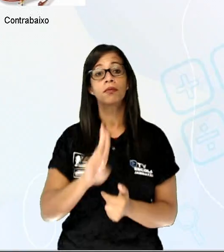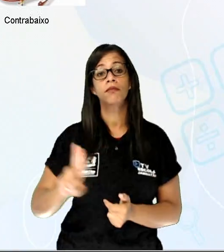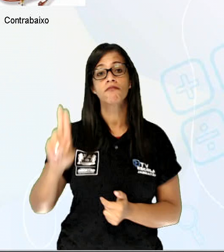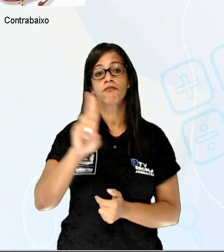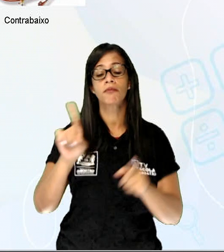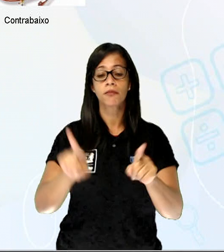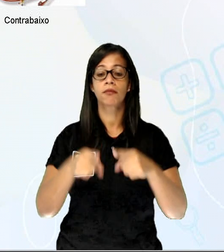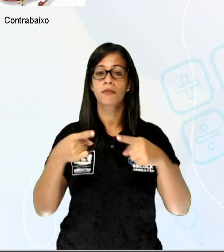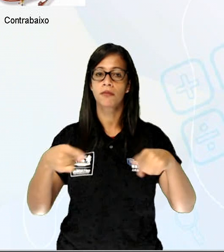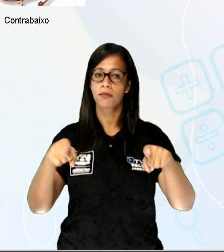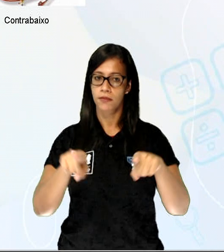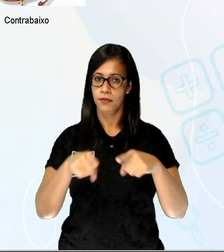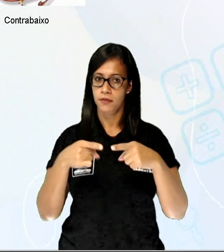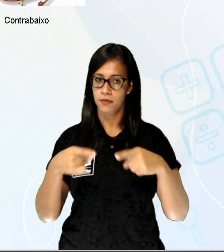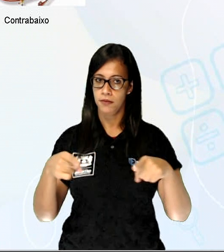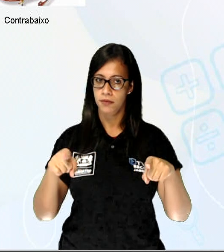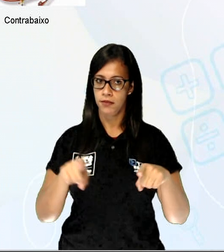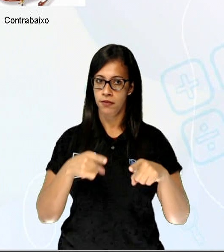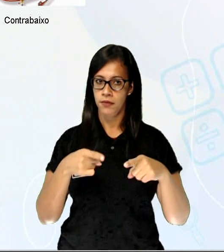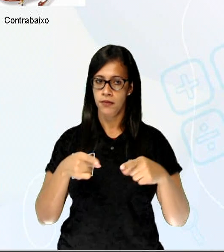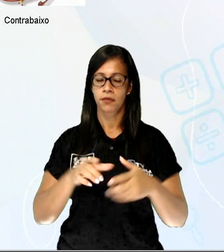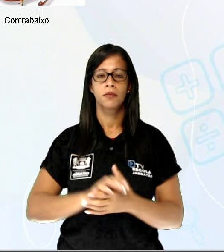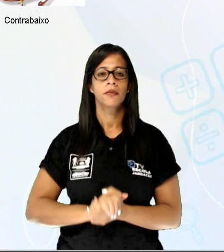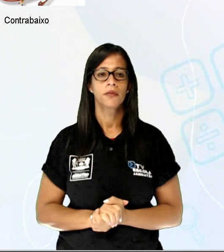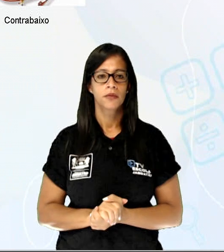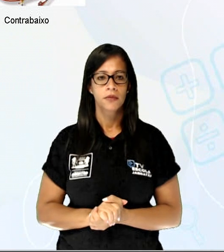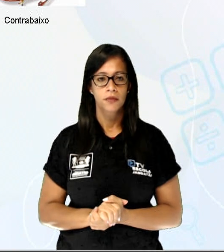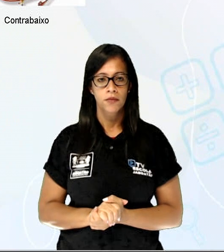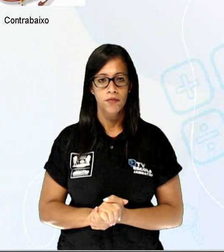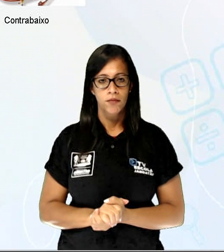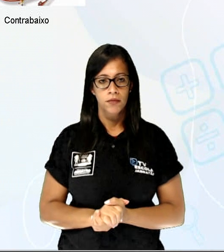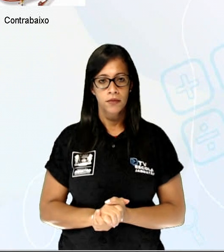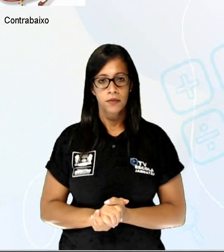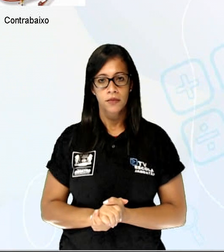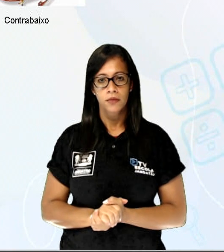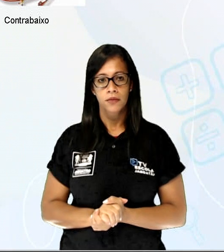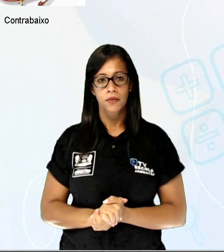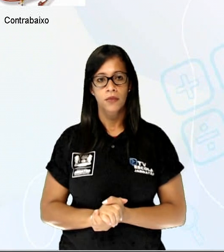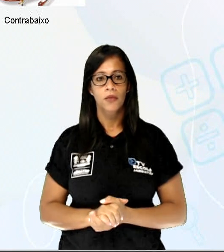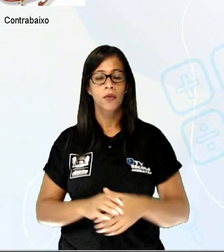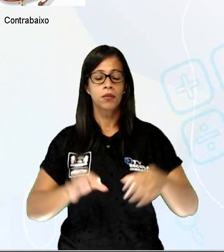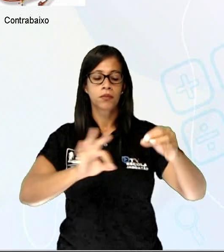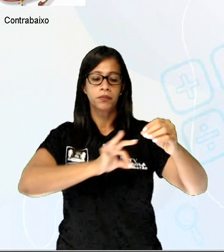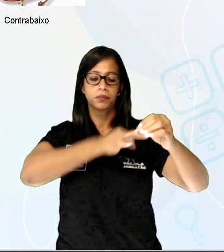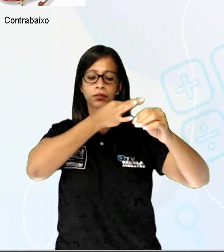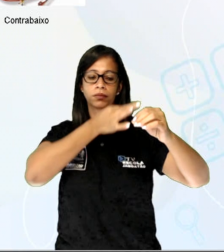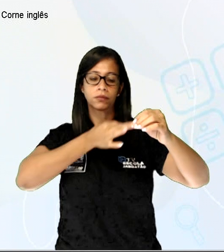ouvir todos os instrumentos da orquestra. O violino,